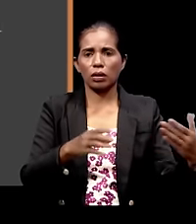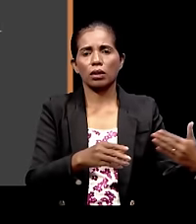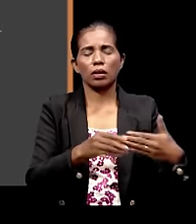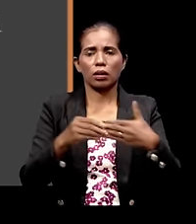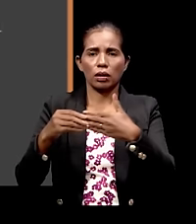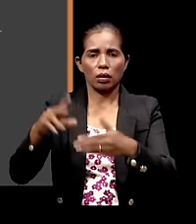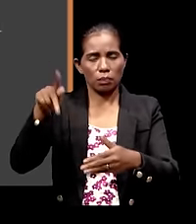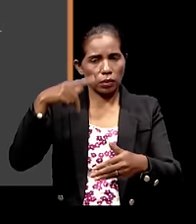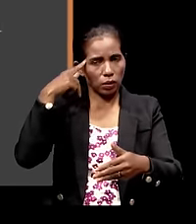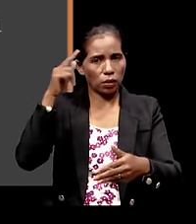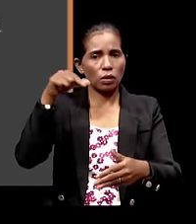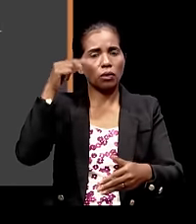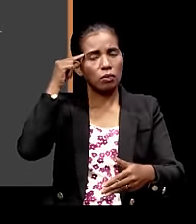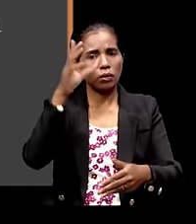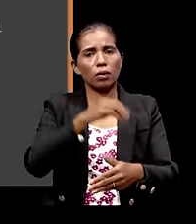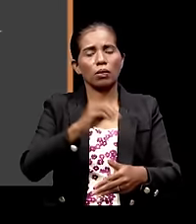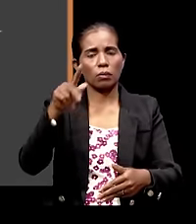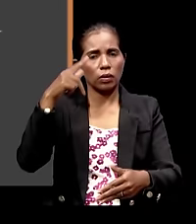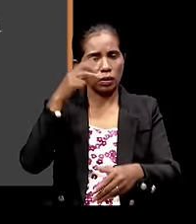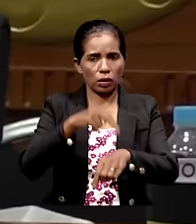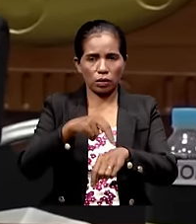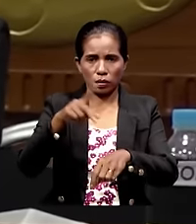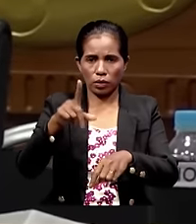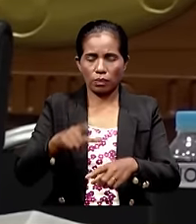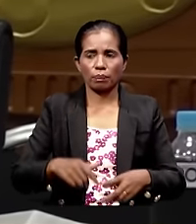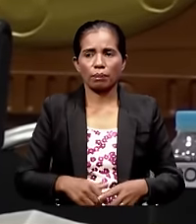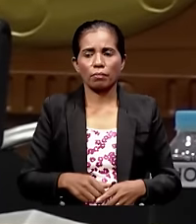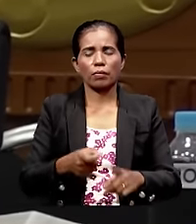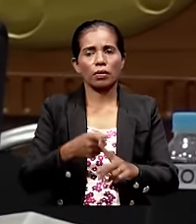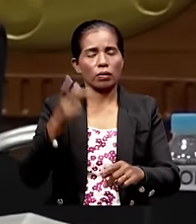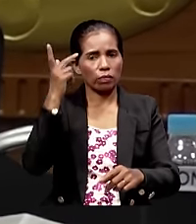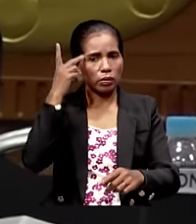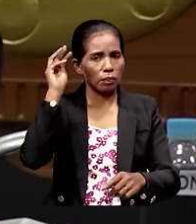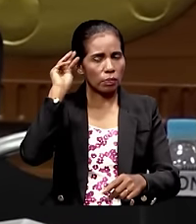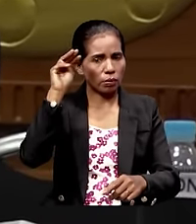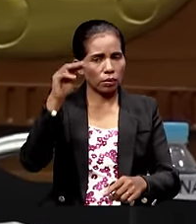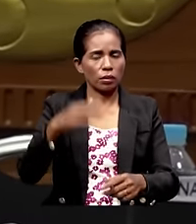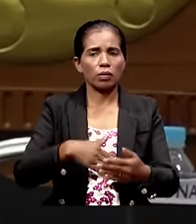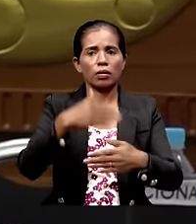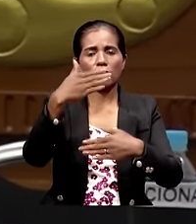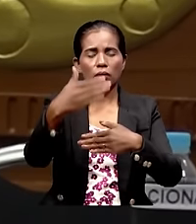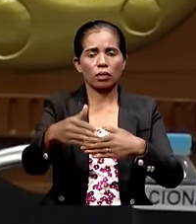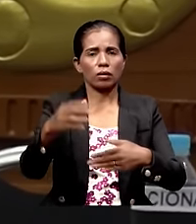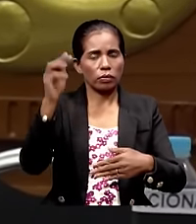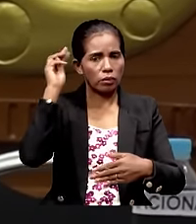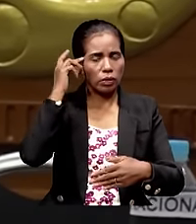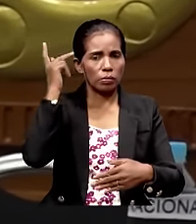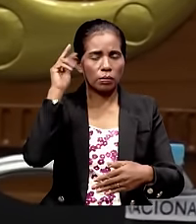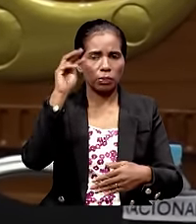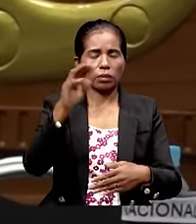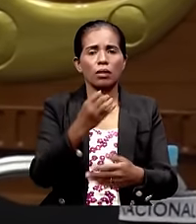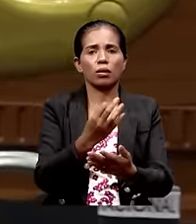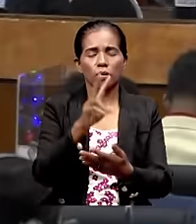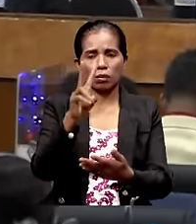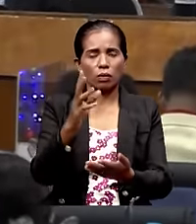estrategia política governian o política nacional. Usi vice primeiro ministro hakat fali vice primeiro ministro nen rua, mos orçamento